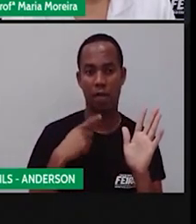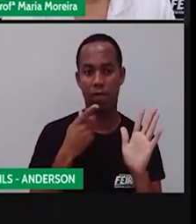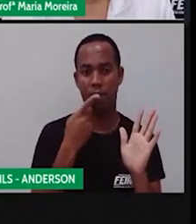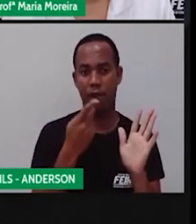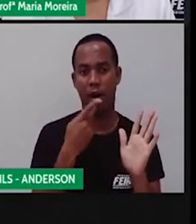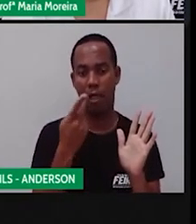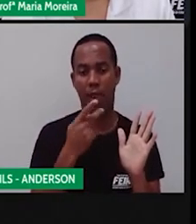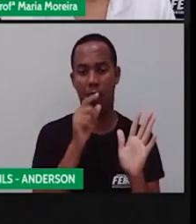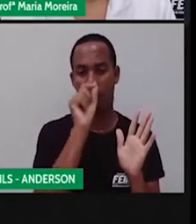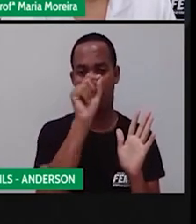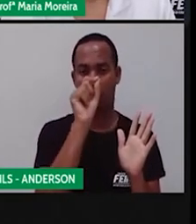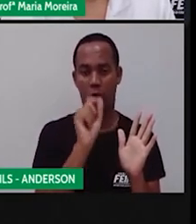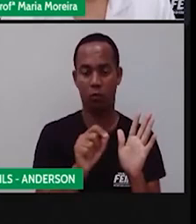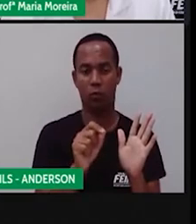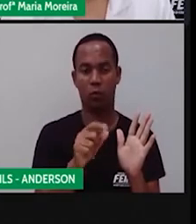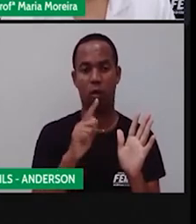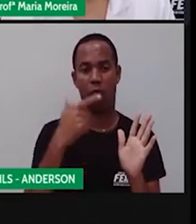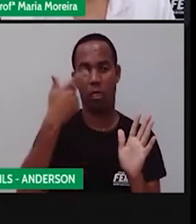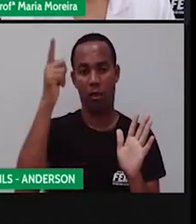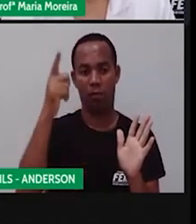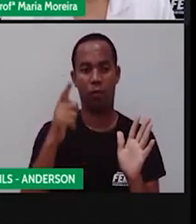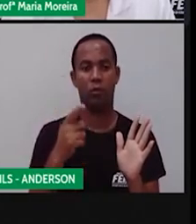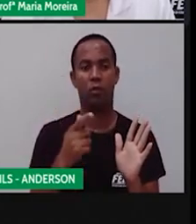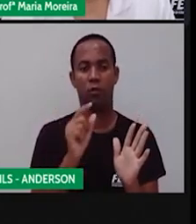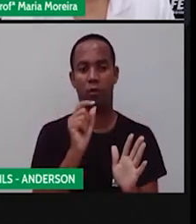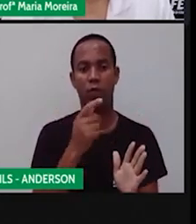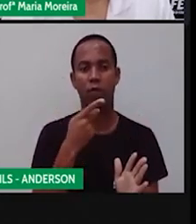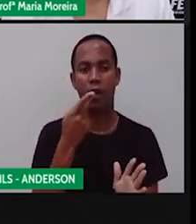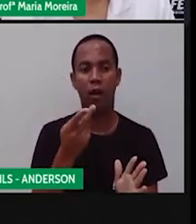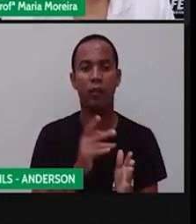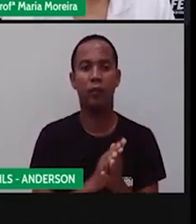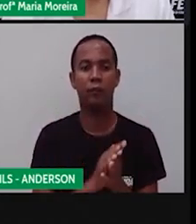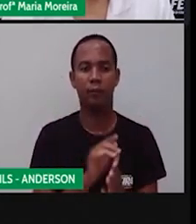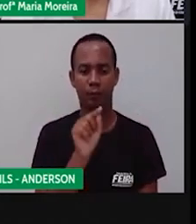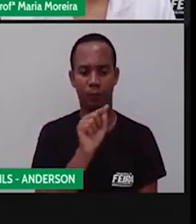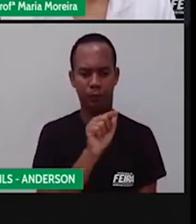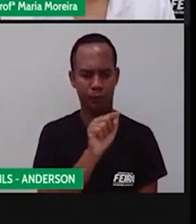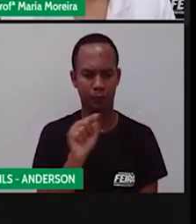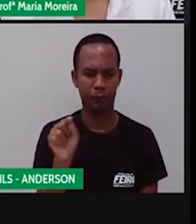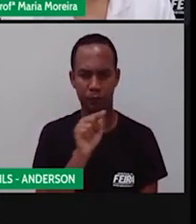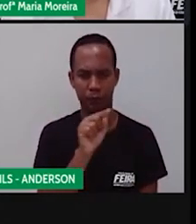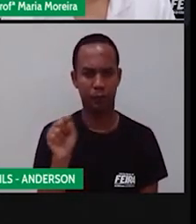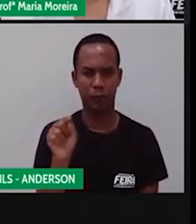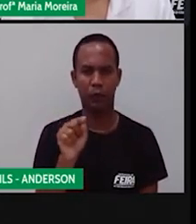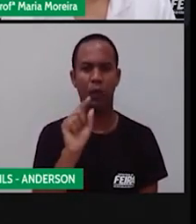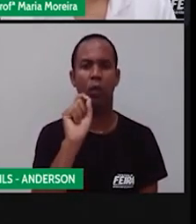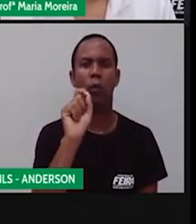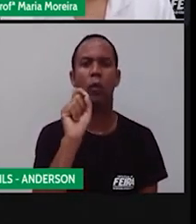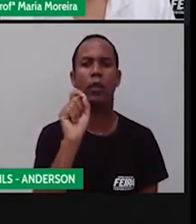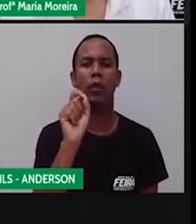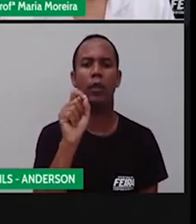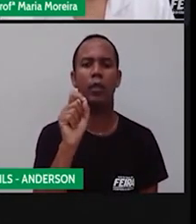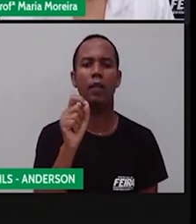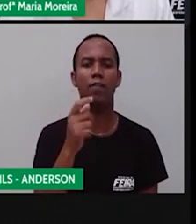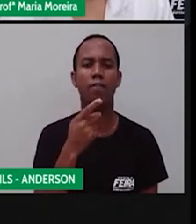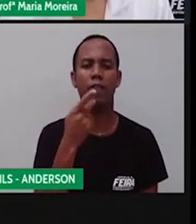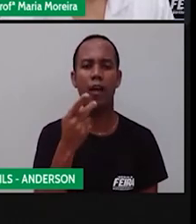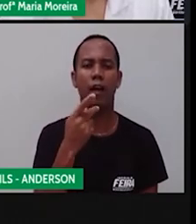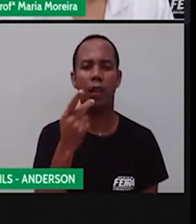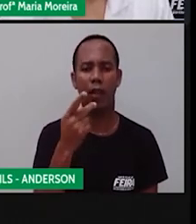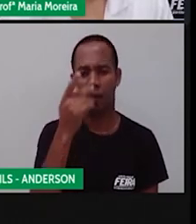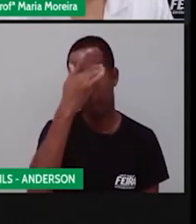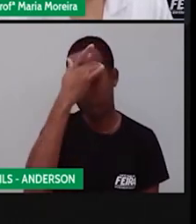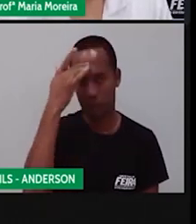dois pontos, não é isso? E depois tem a fala. Esse tracinho aqui, tá? É para indicar o quê? A fala